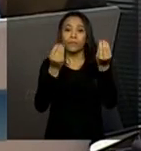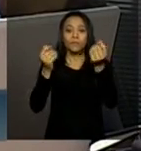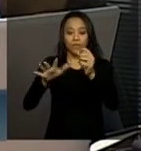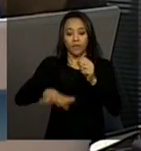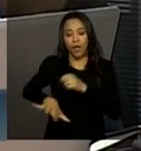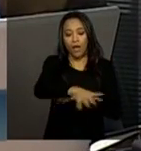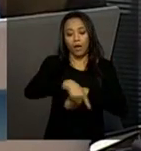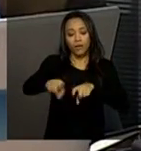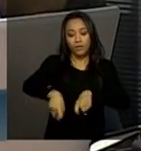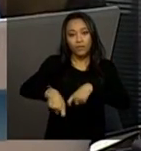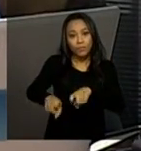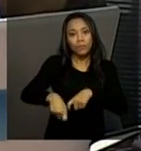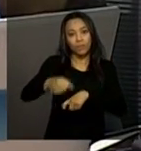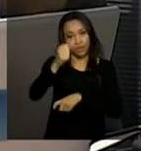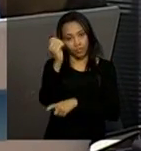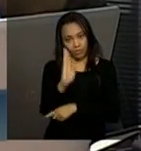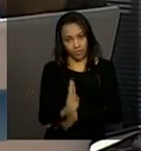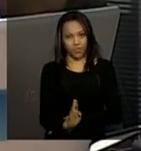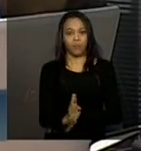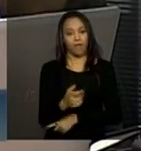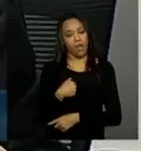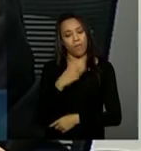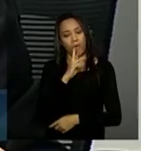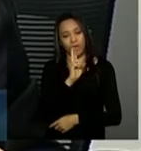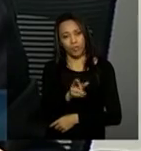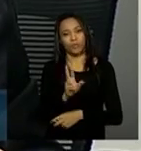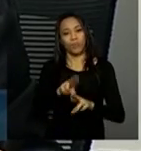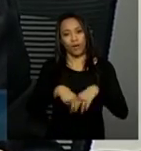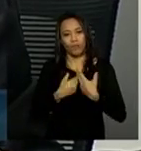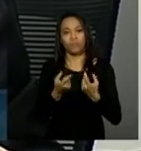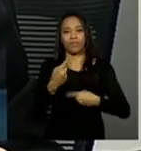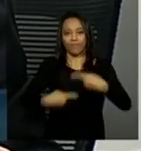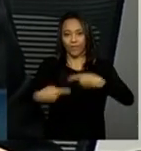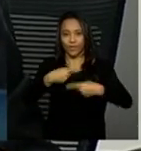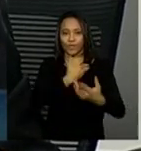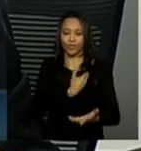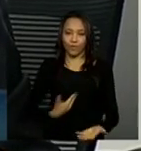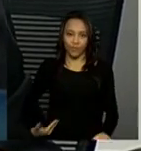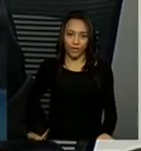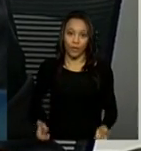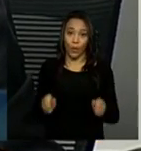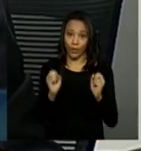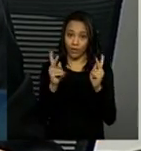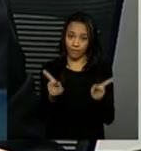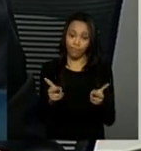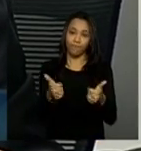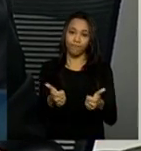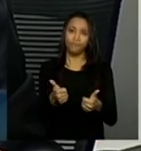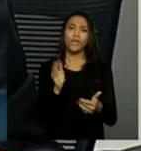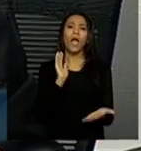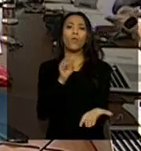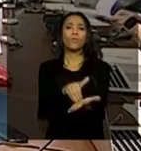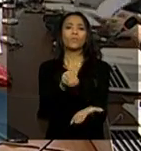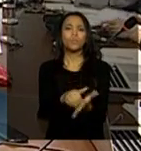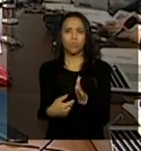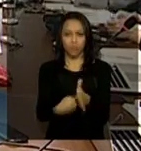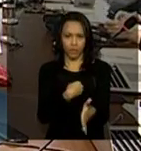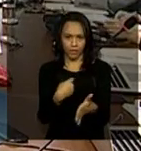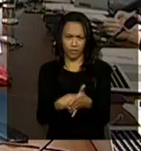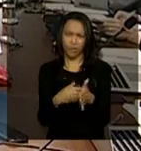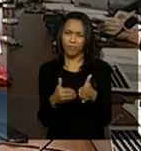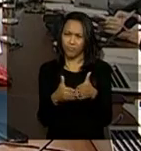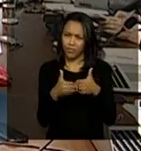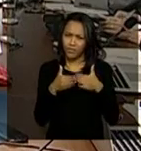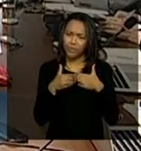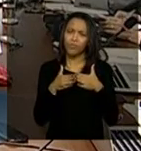já como uma resposta a essa política pública. Ok, gente, eu vou passar então, a última questão, por favor, porque realmente